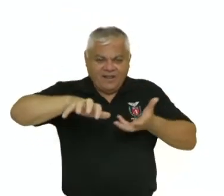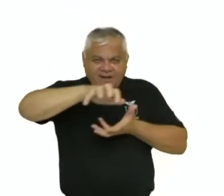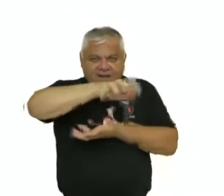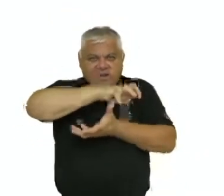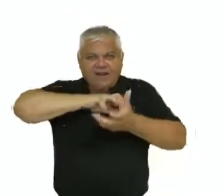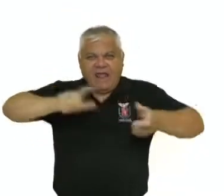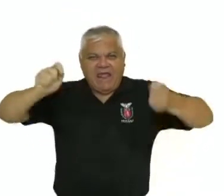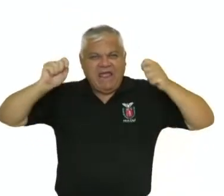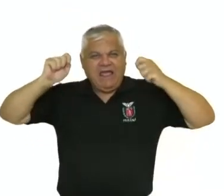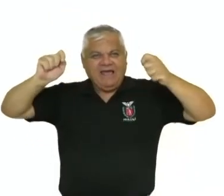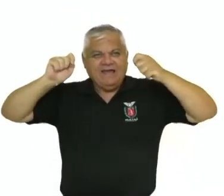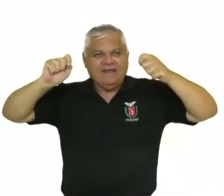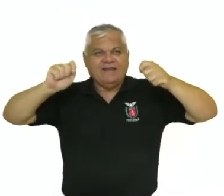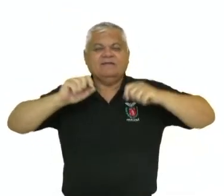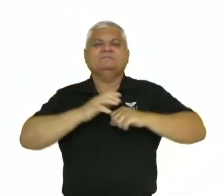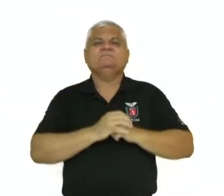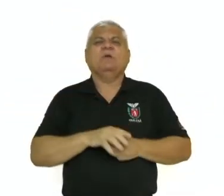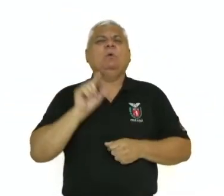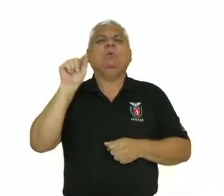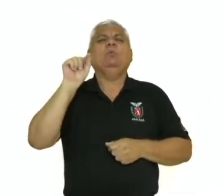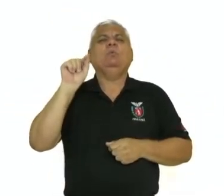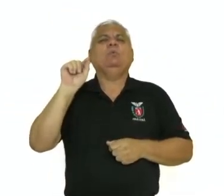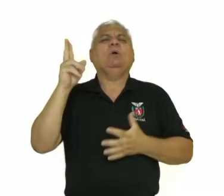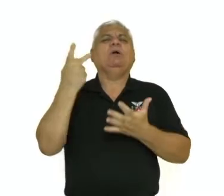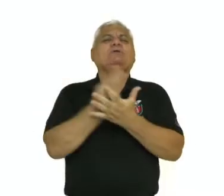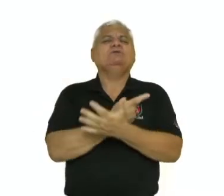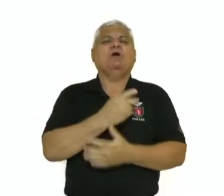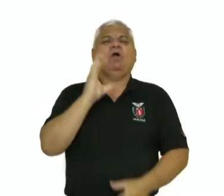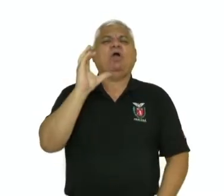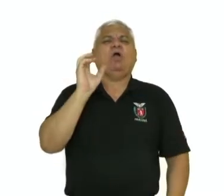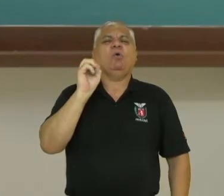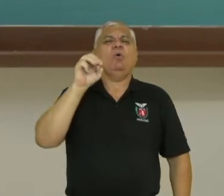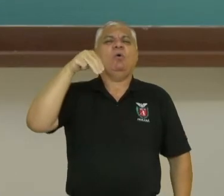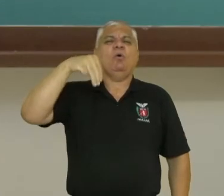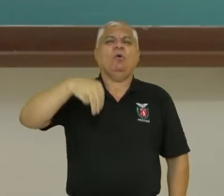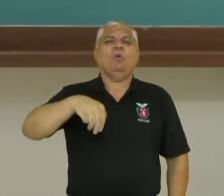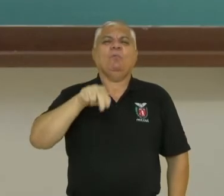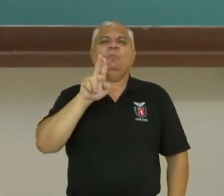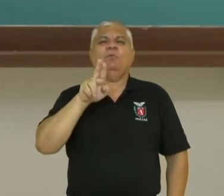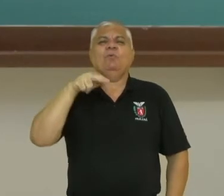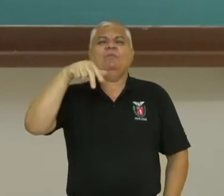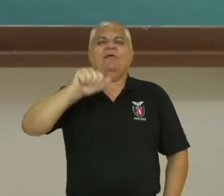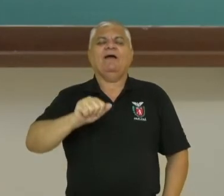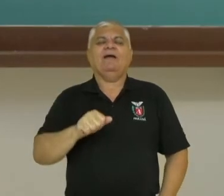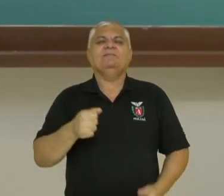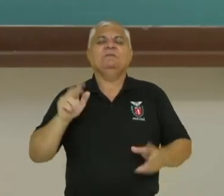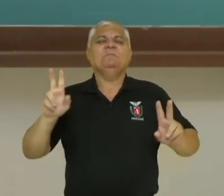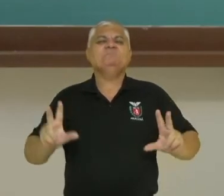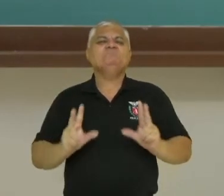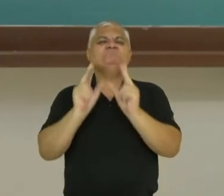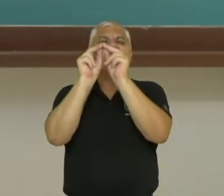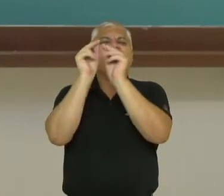Paris. Vamos ver o que foi a Comuna de Paris, a tão famosa Comuna de Paris.